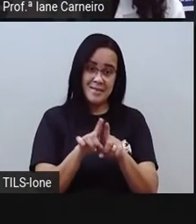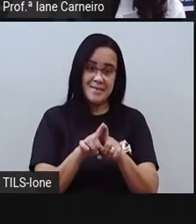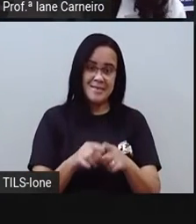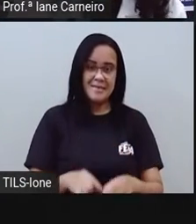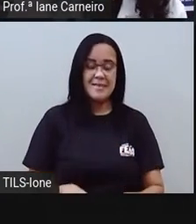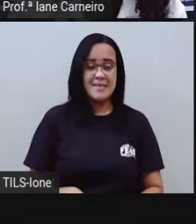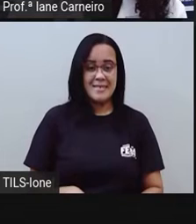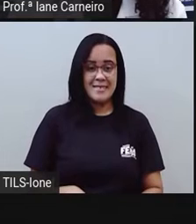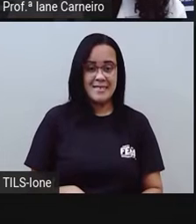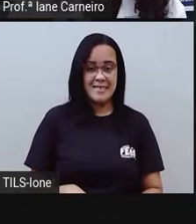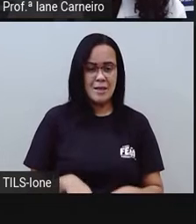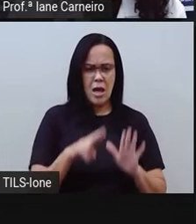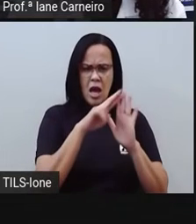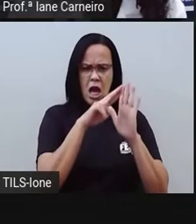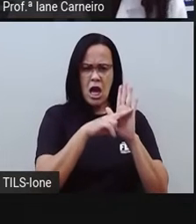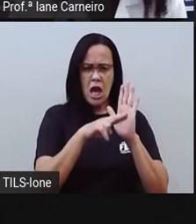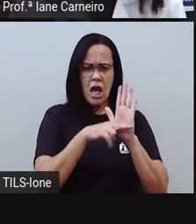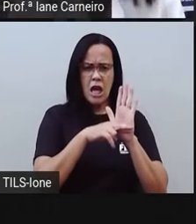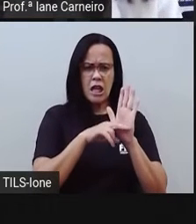que será?